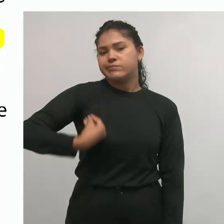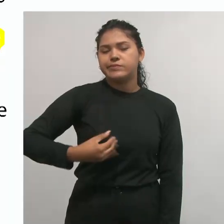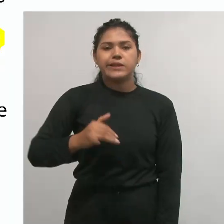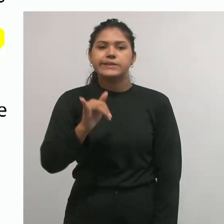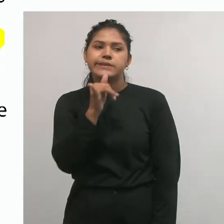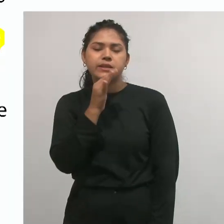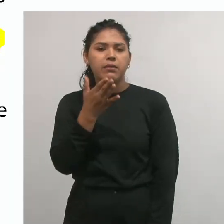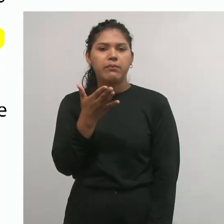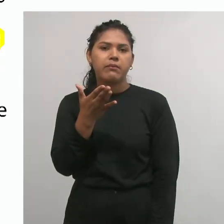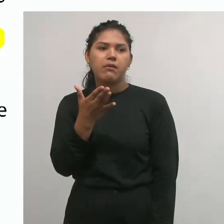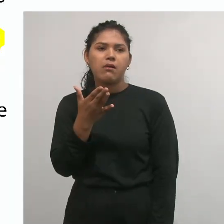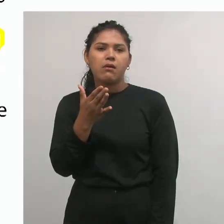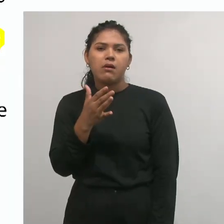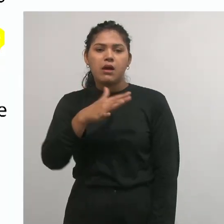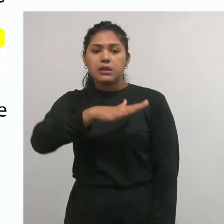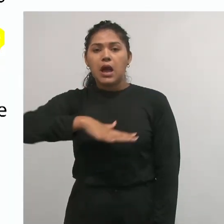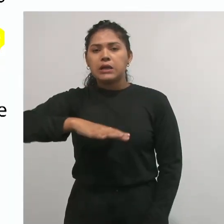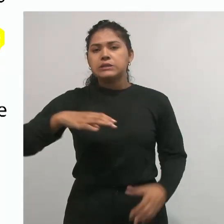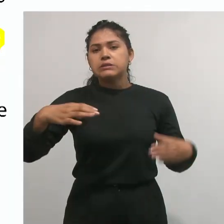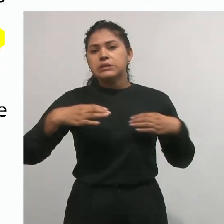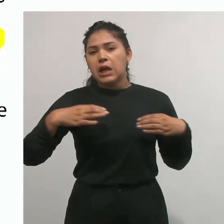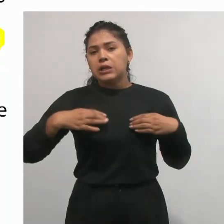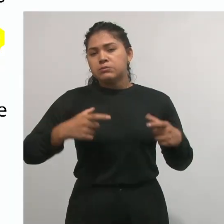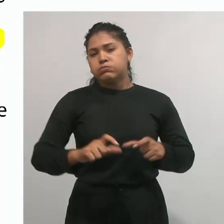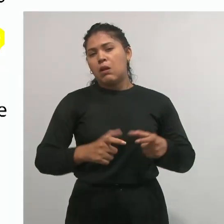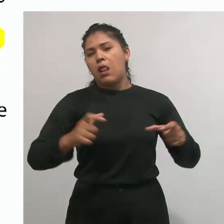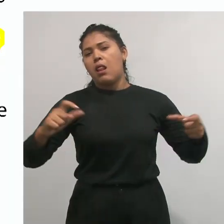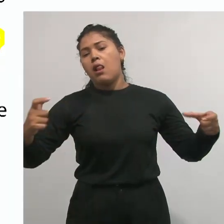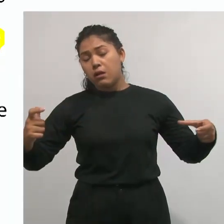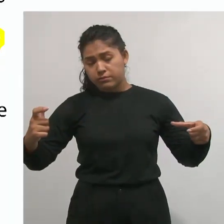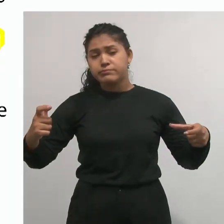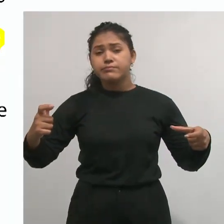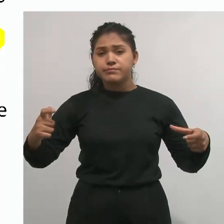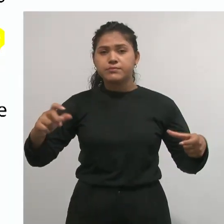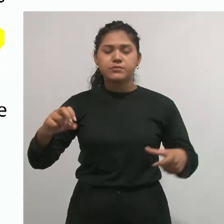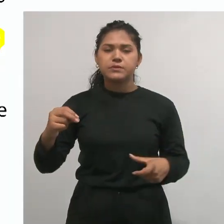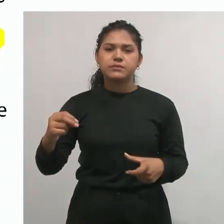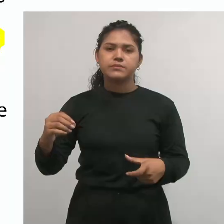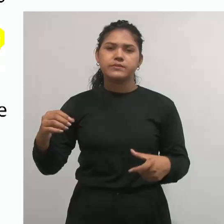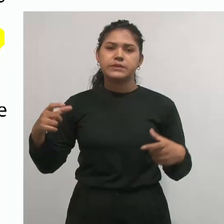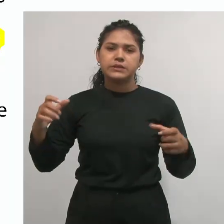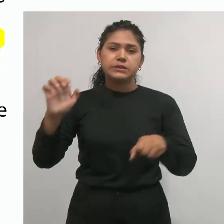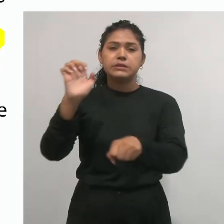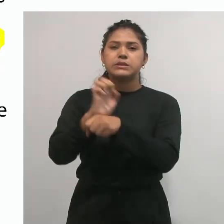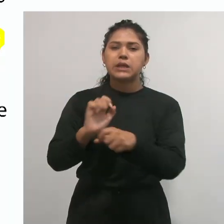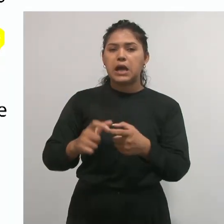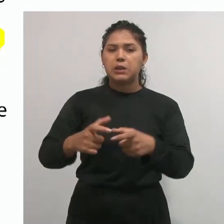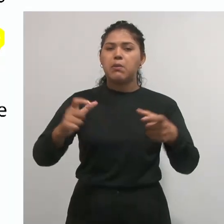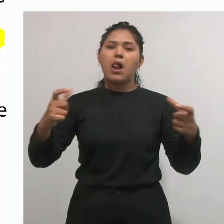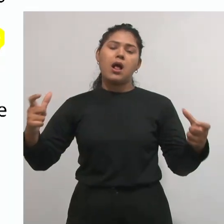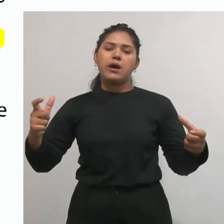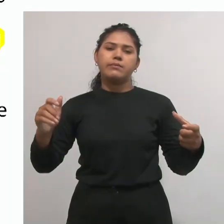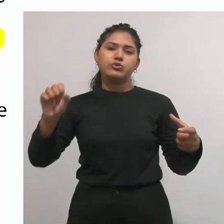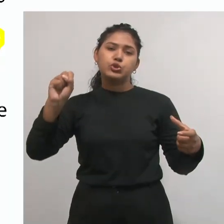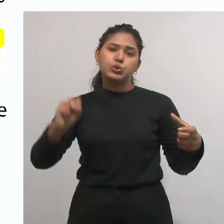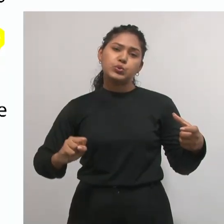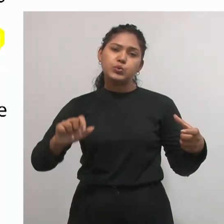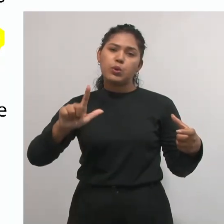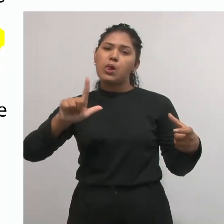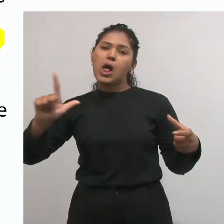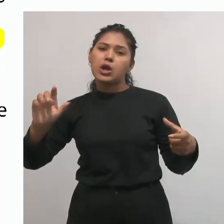pessoa que mora nos grandes centros, num espaço urbano, num espaço que não